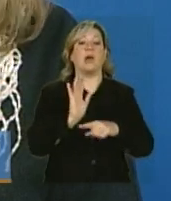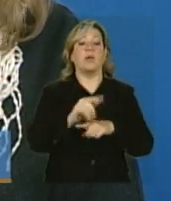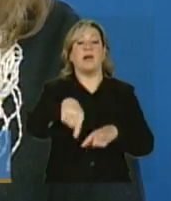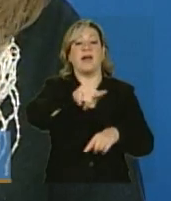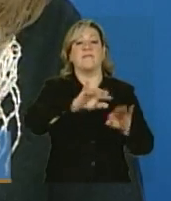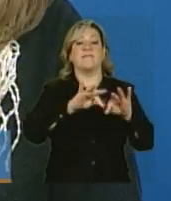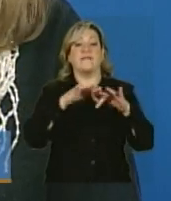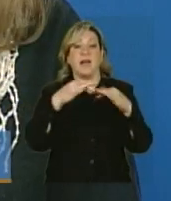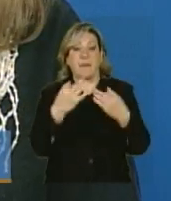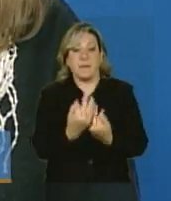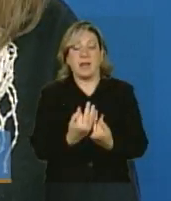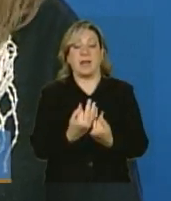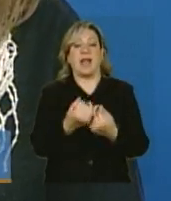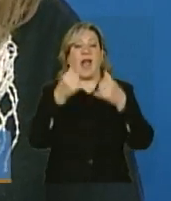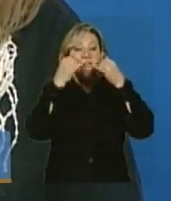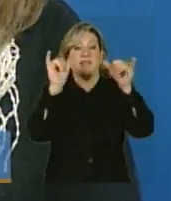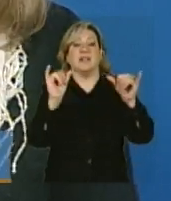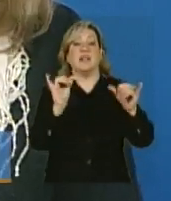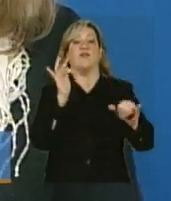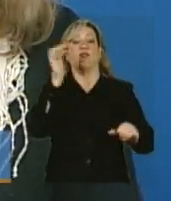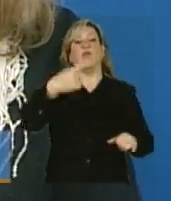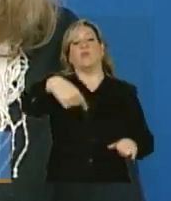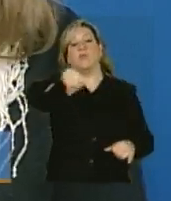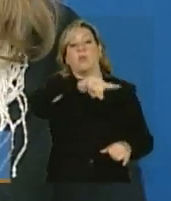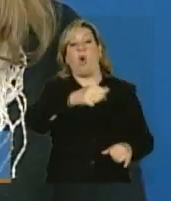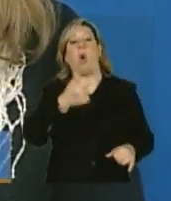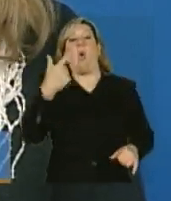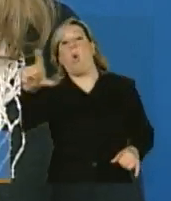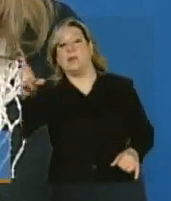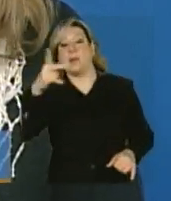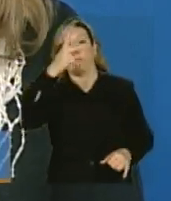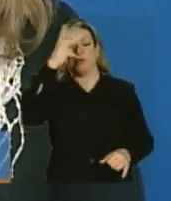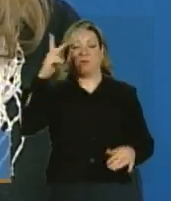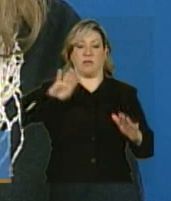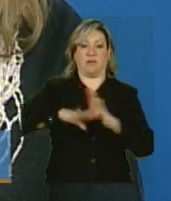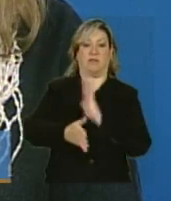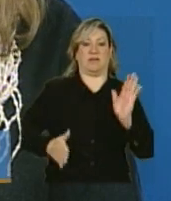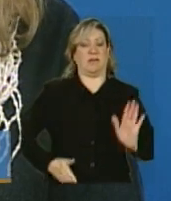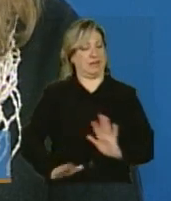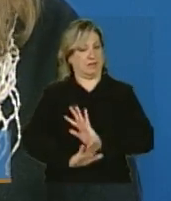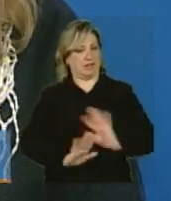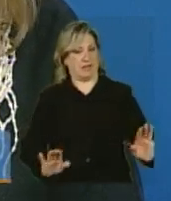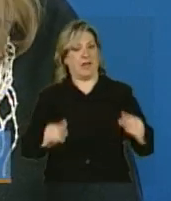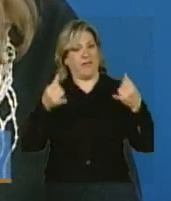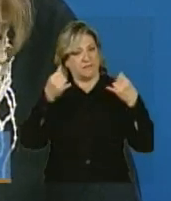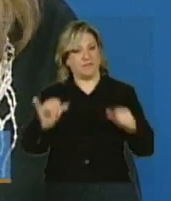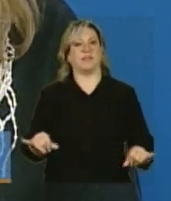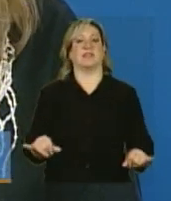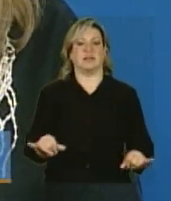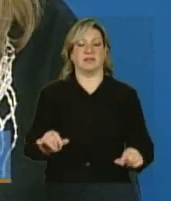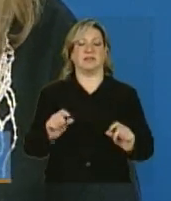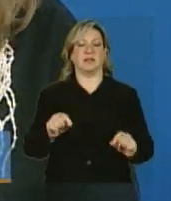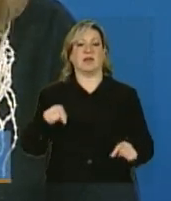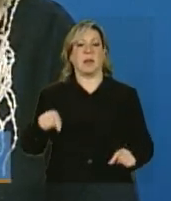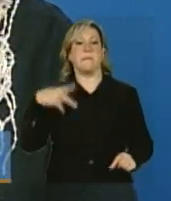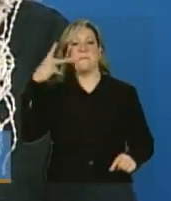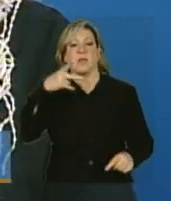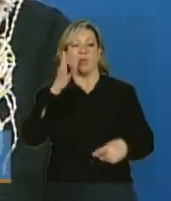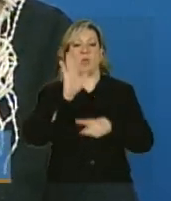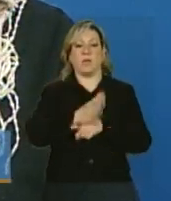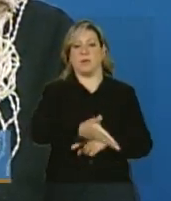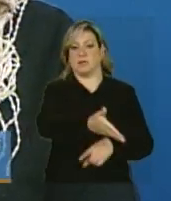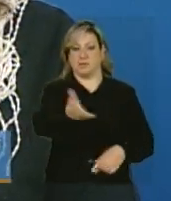quer? Identificar essas famílias para que algum tipo de política pública seja direcionada a esse